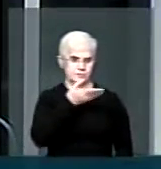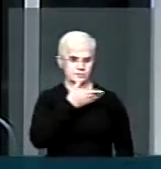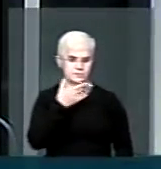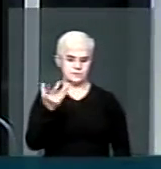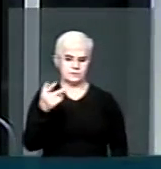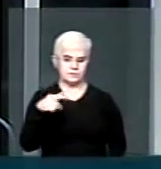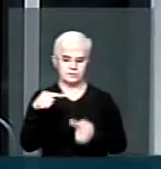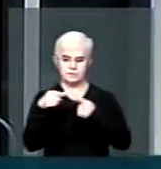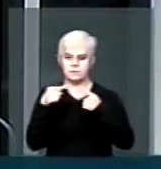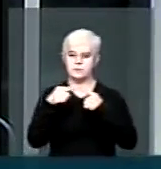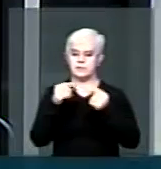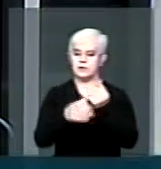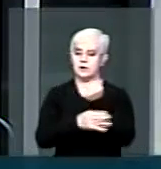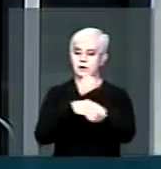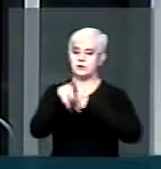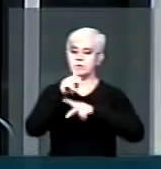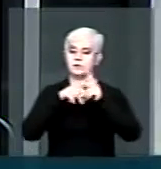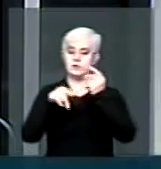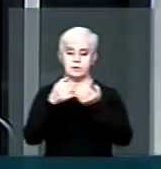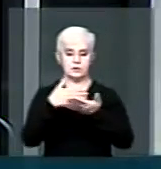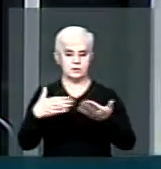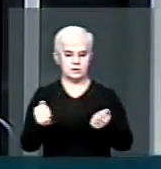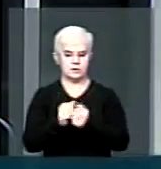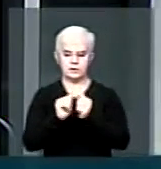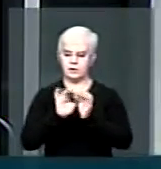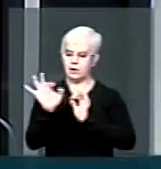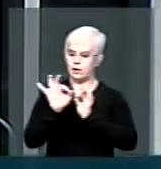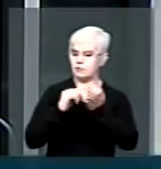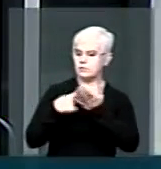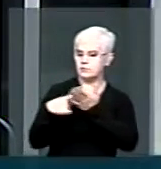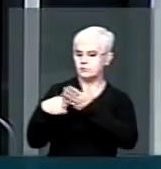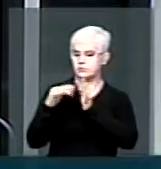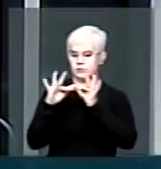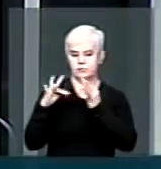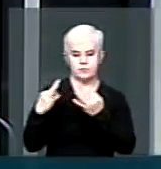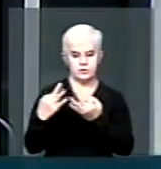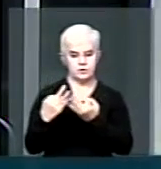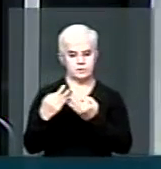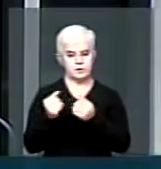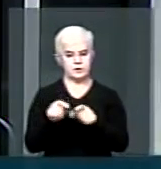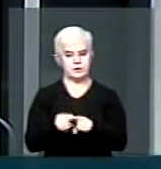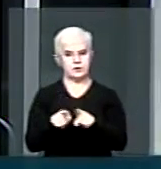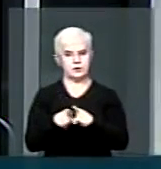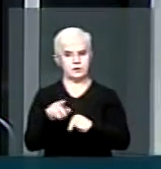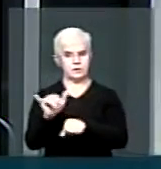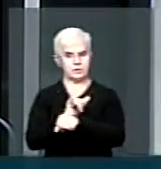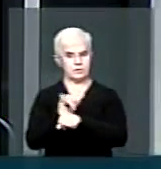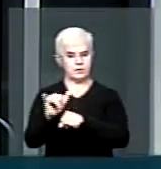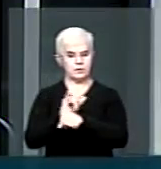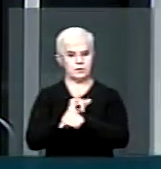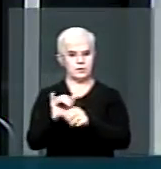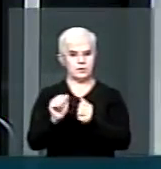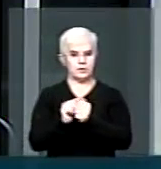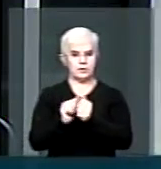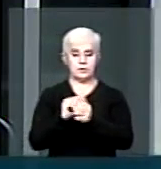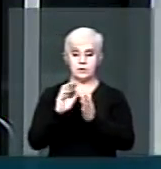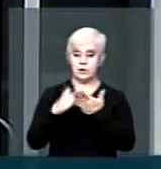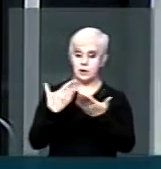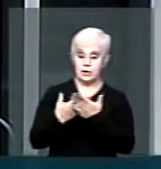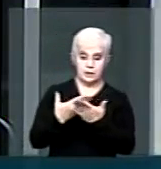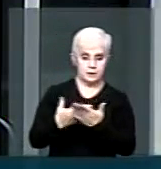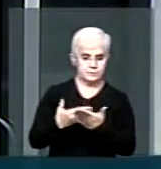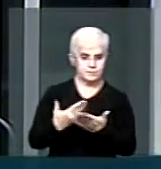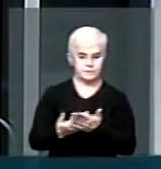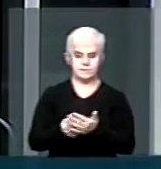segurança pública, do planejamento familiar, passando pela estruturação das